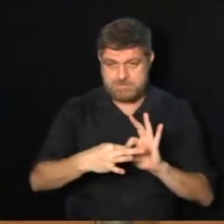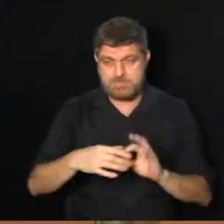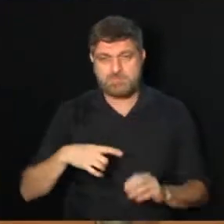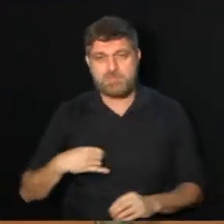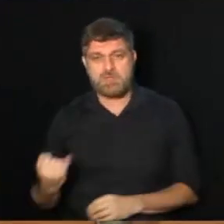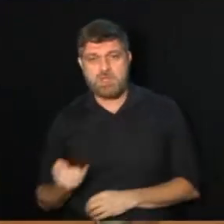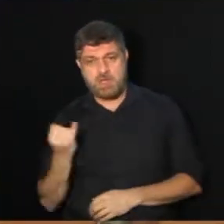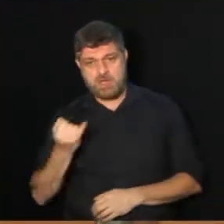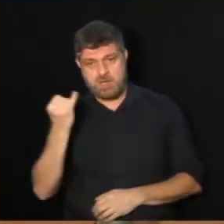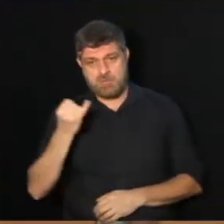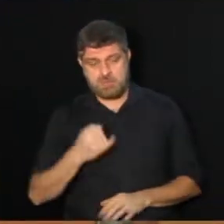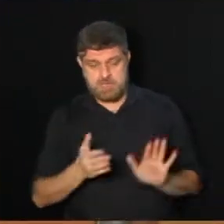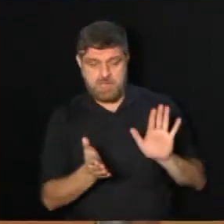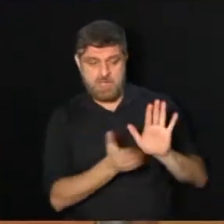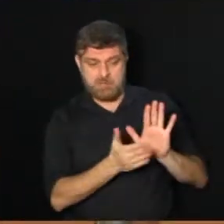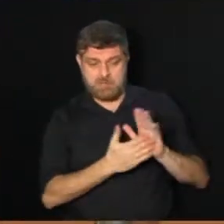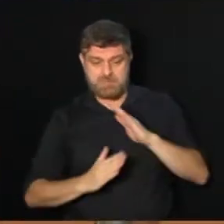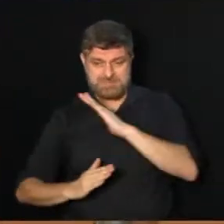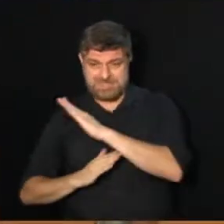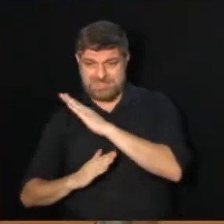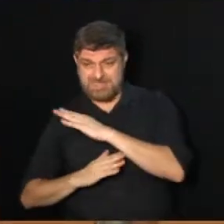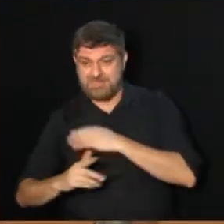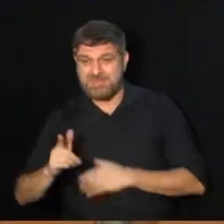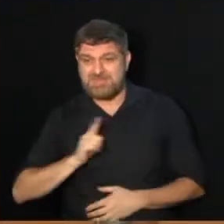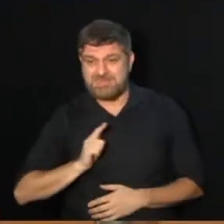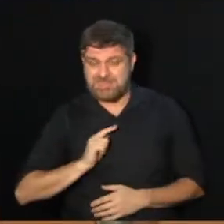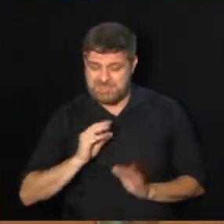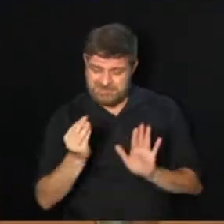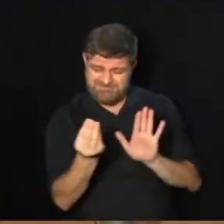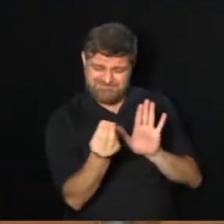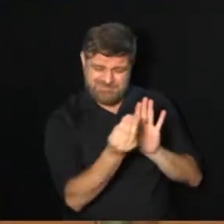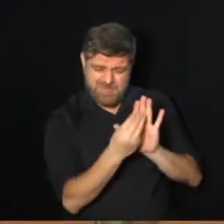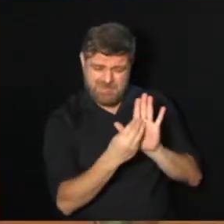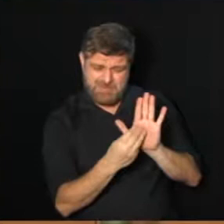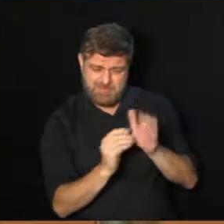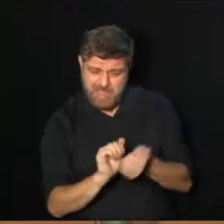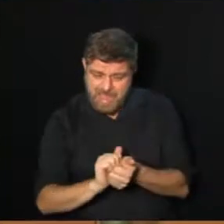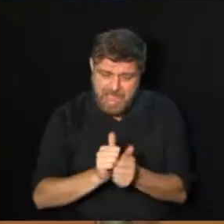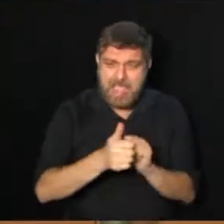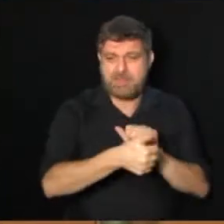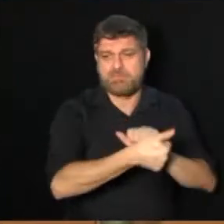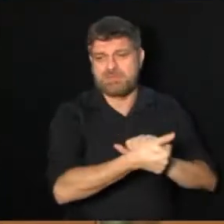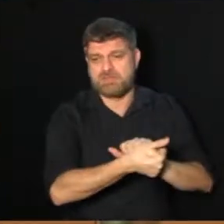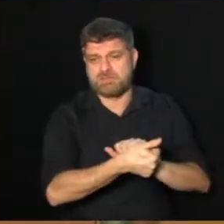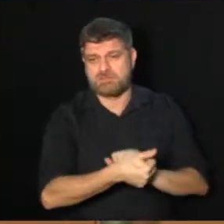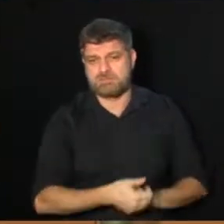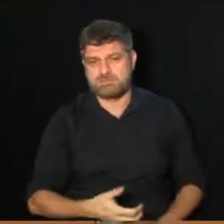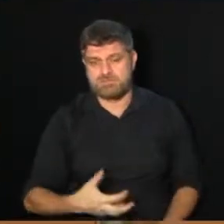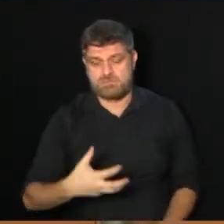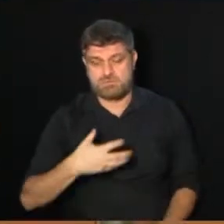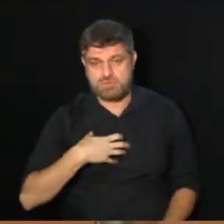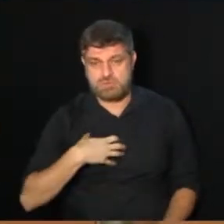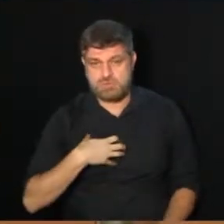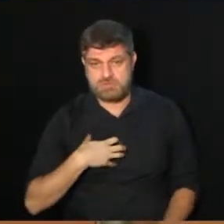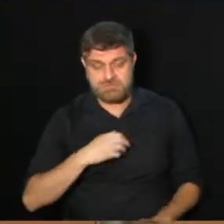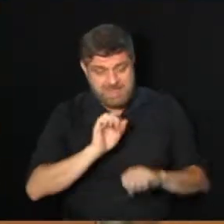da própria proposição na Casa, que se fizesse alguma alteração que, de maneira mais